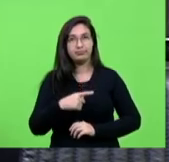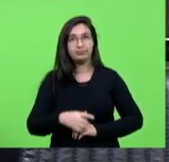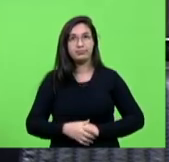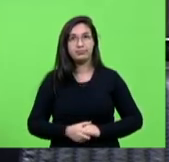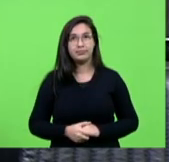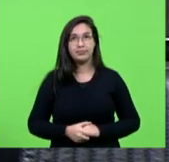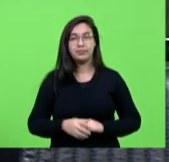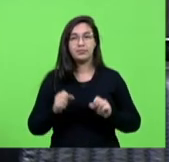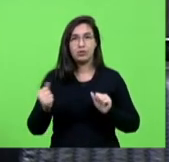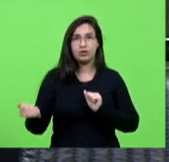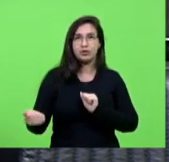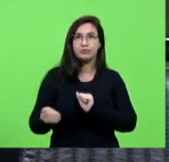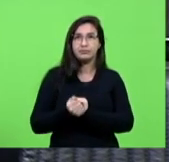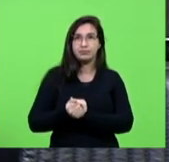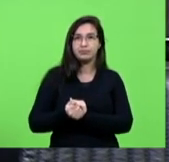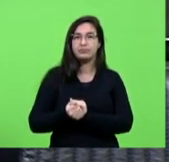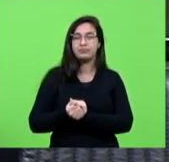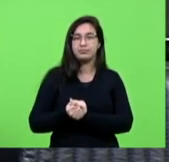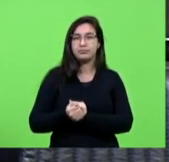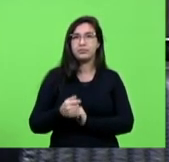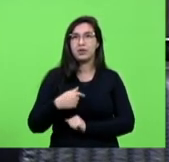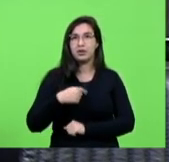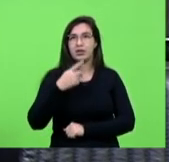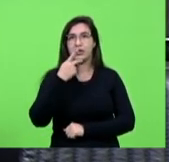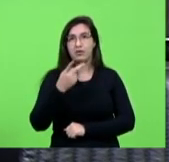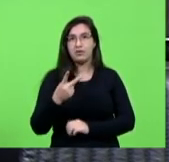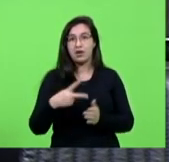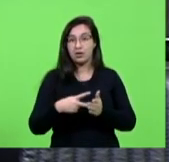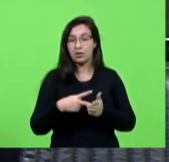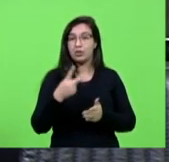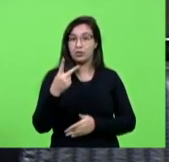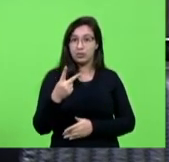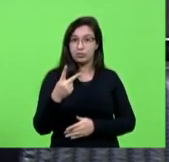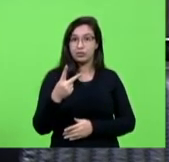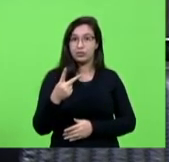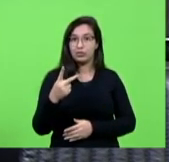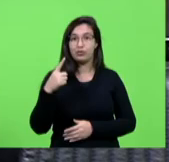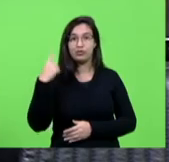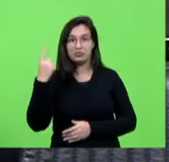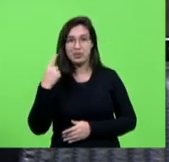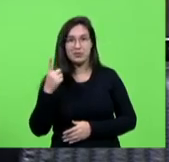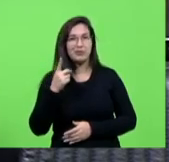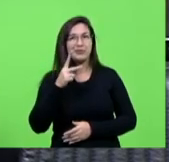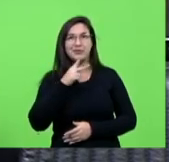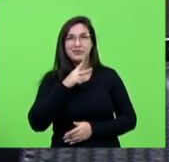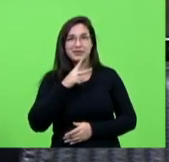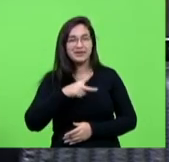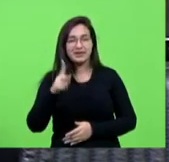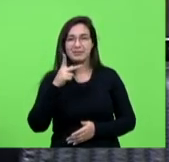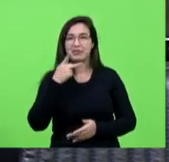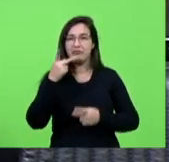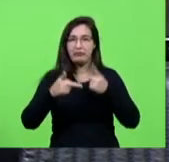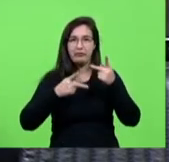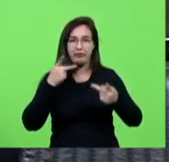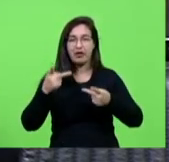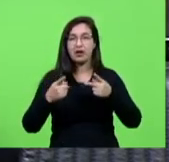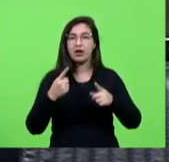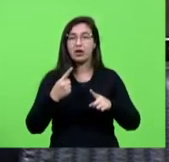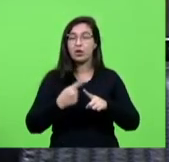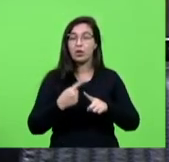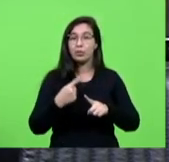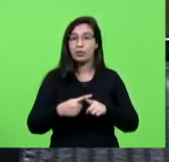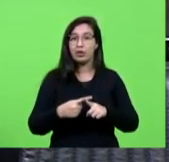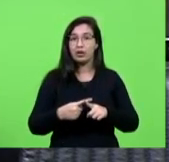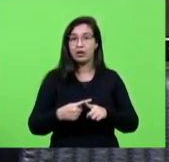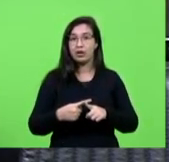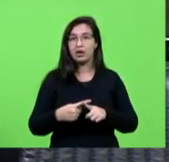Conte comigo, deputado. Conte comigo, como eu digo, nem que seja dois malucos aqui o tempo todo falando sobre isso aí. Porque nós não vamos